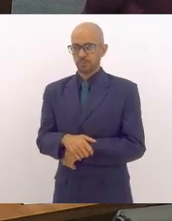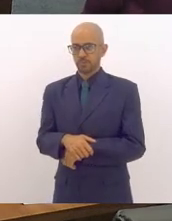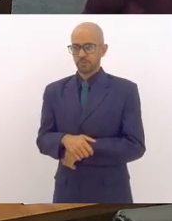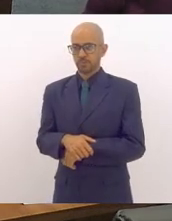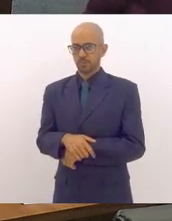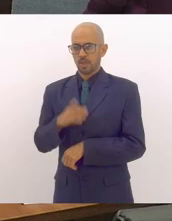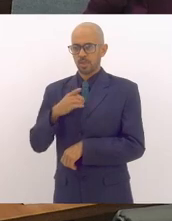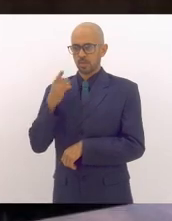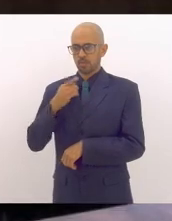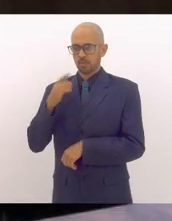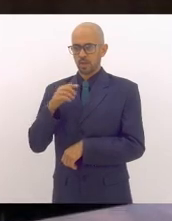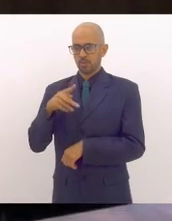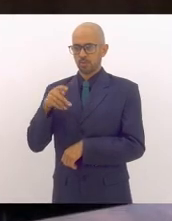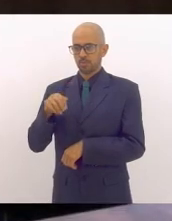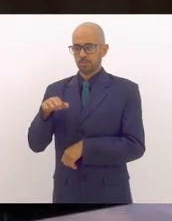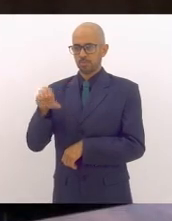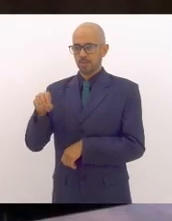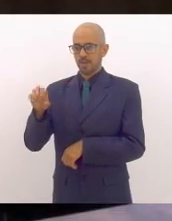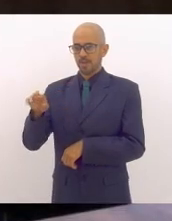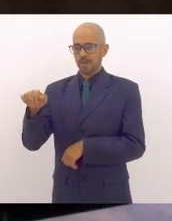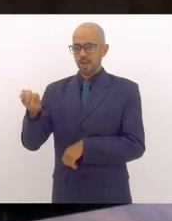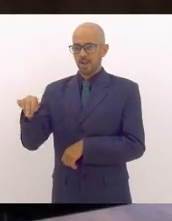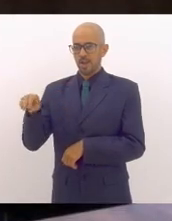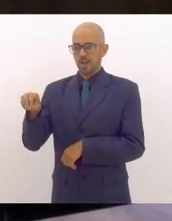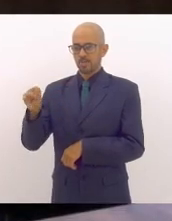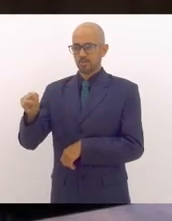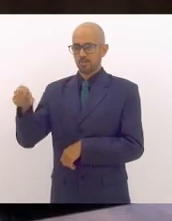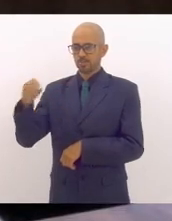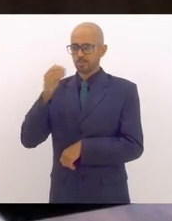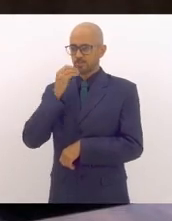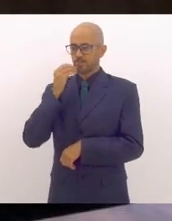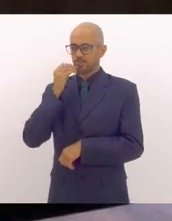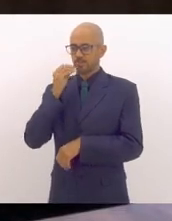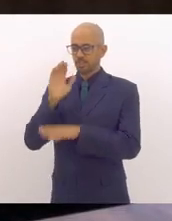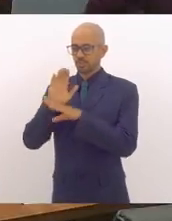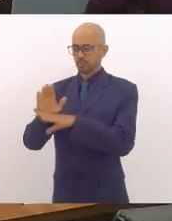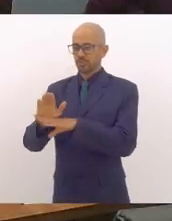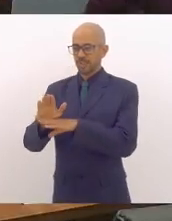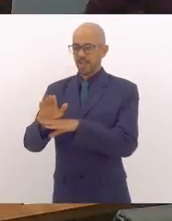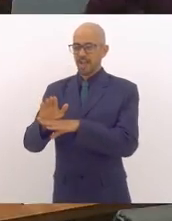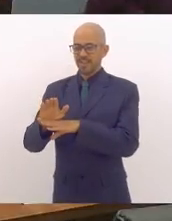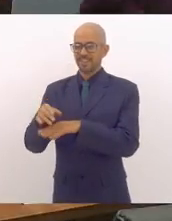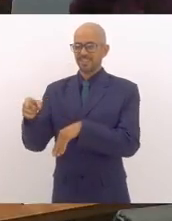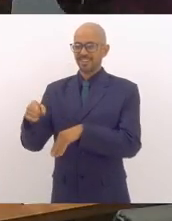Deputado Paulo Ramos podia votar, pô. Ajudar a oposição, pô.